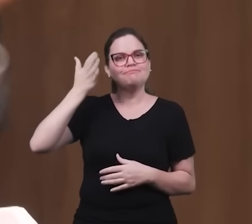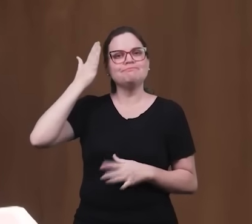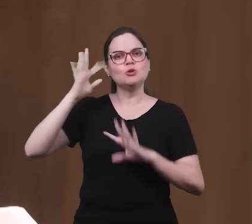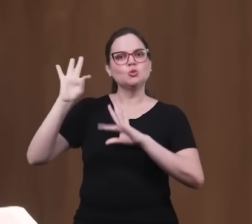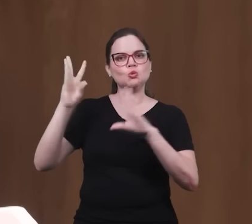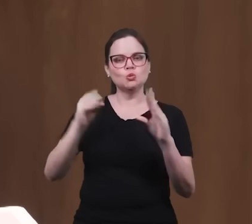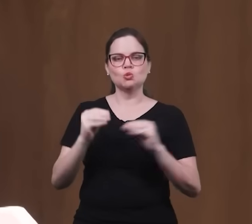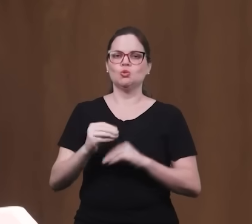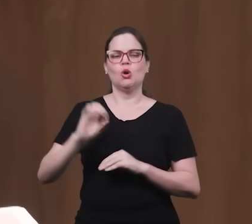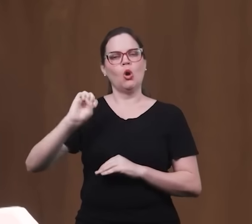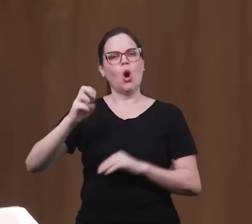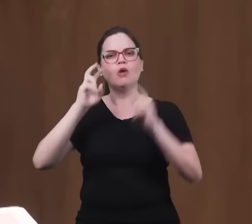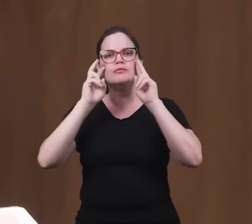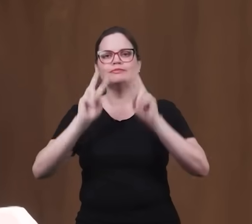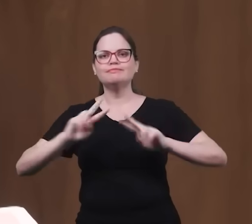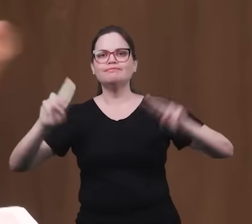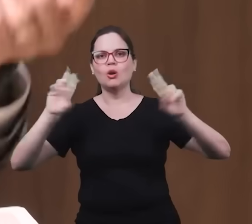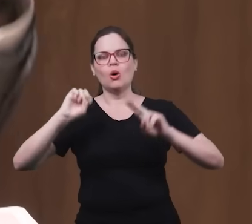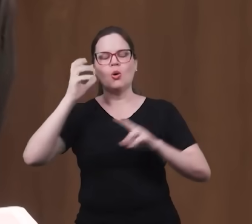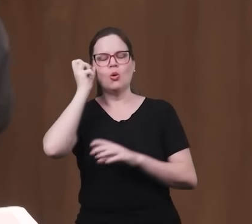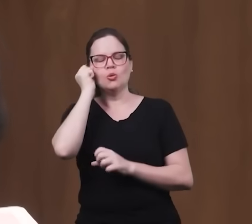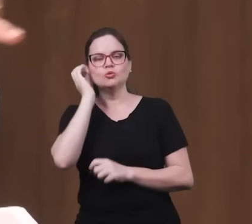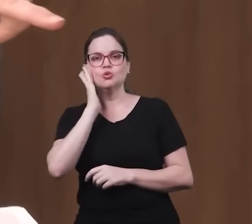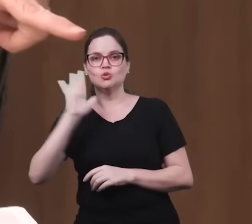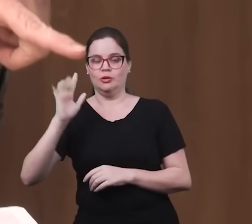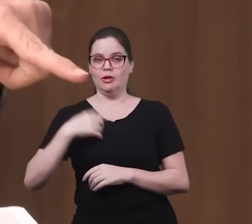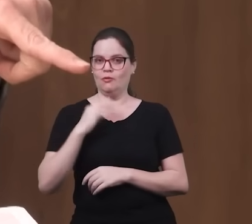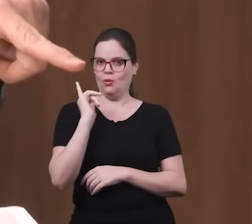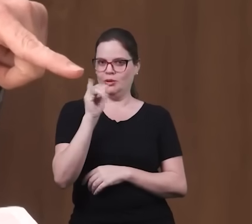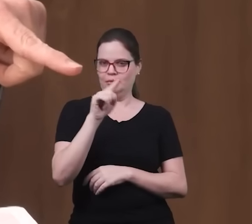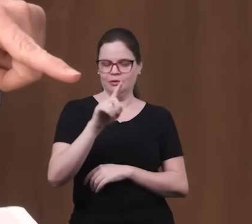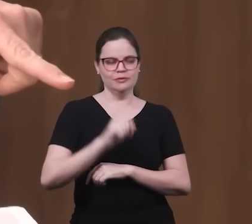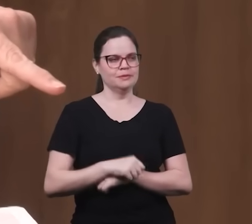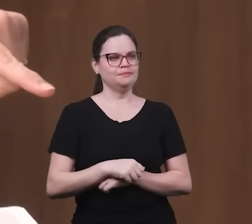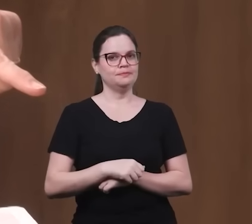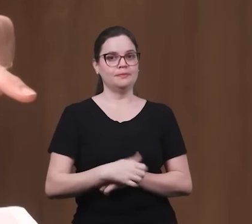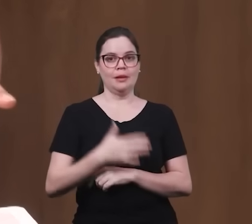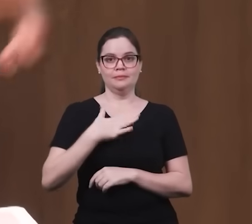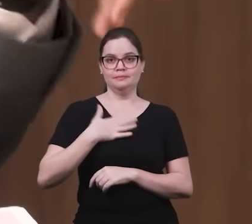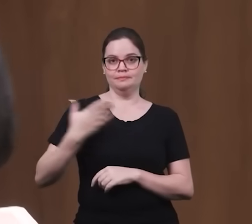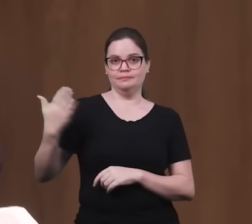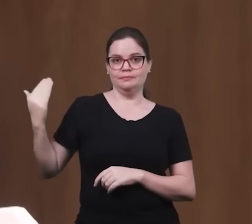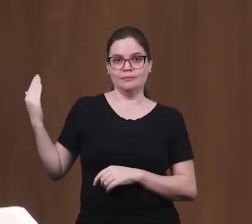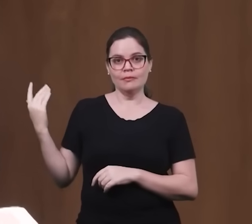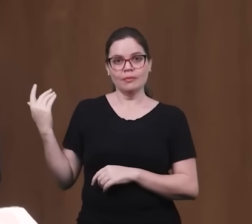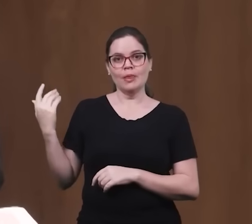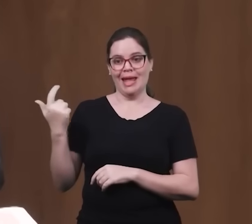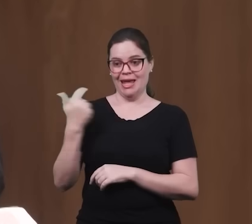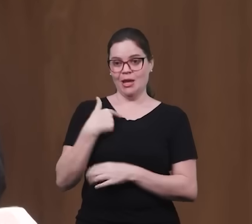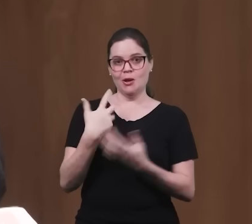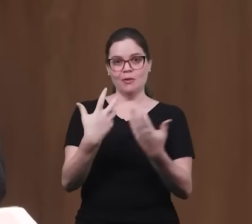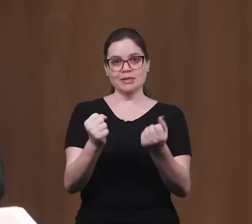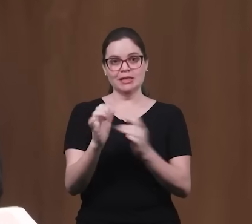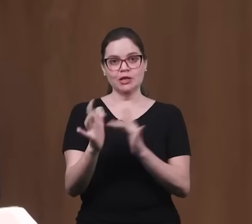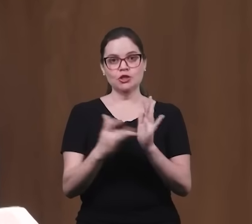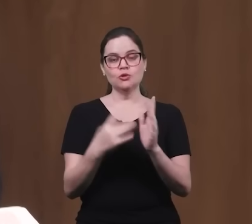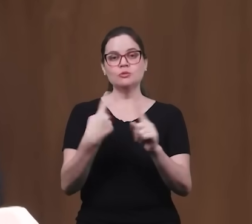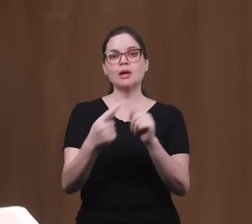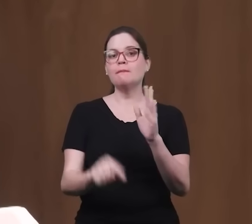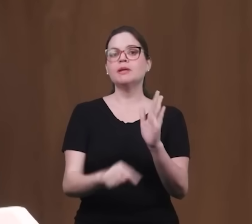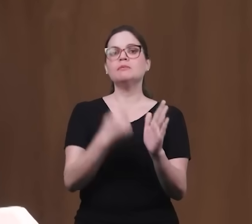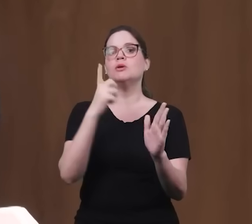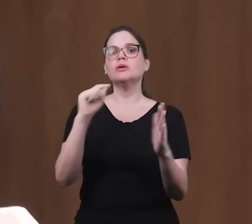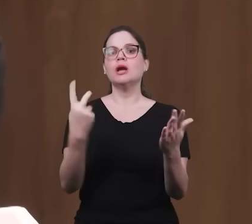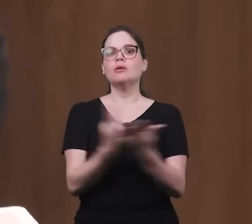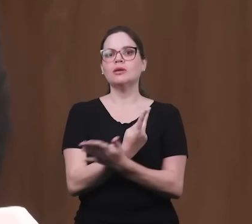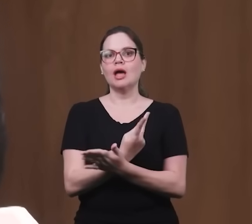para vocês, para todos aqui, uma coisa que eu me converti a partir de um dom de ciência, uma